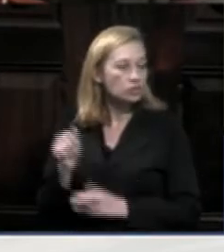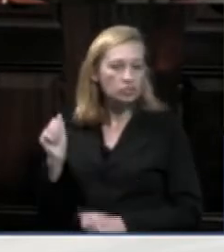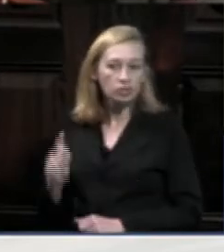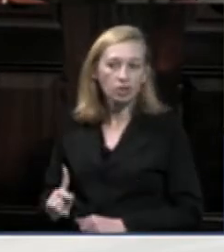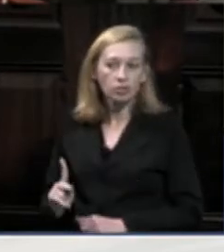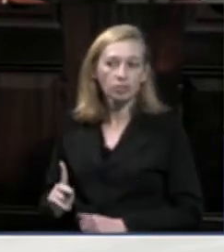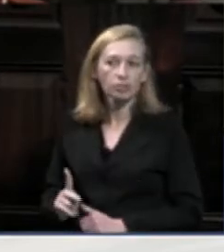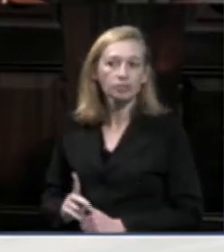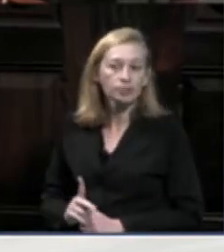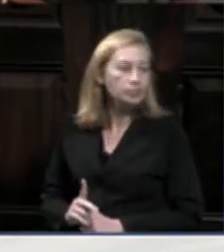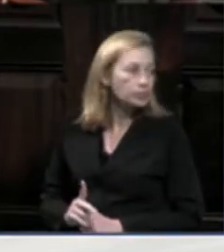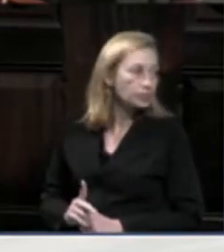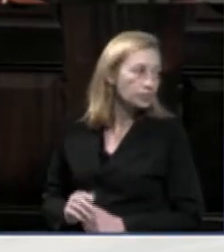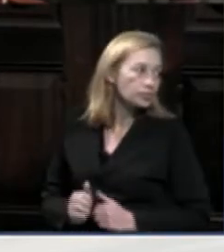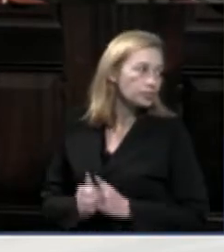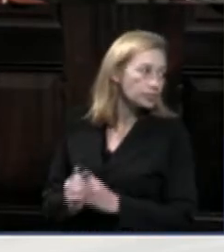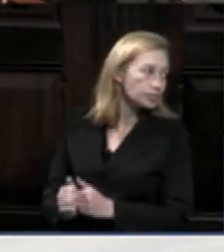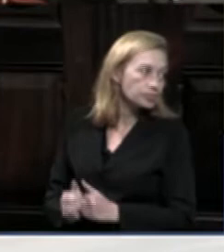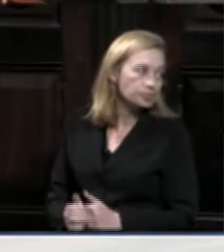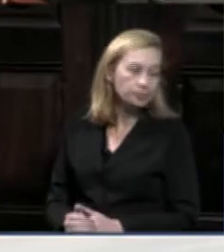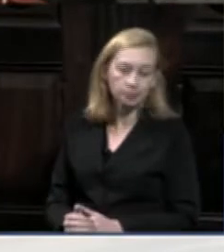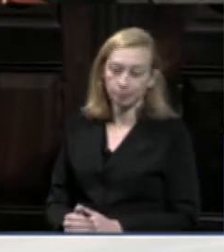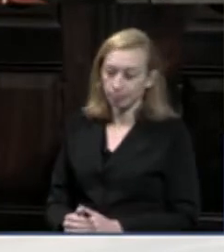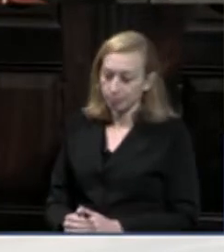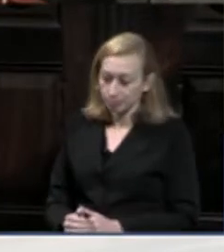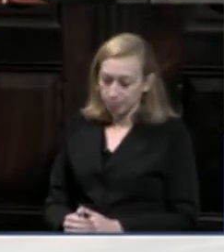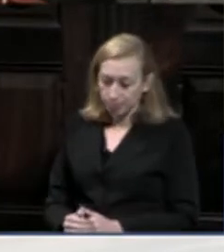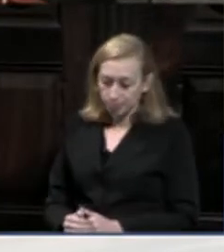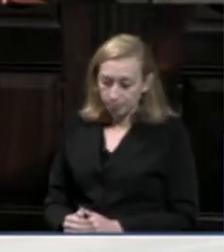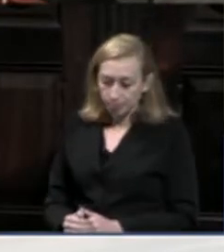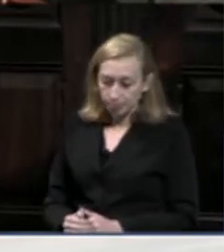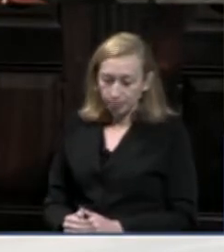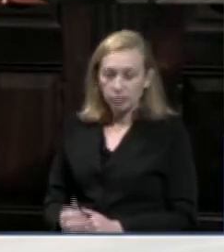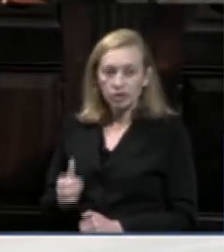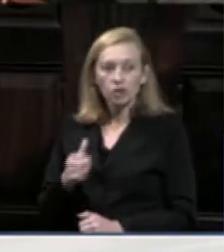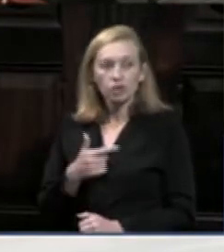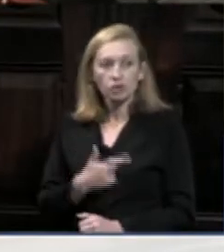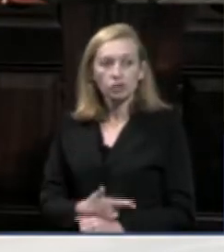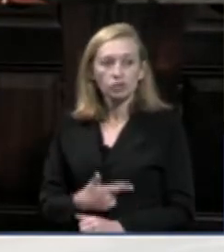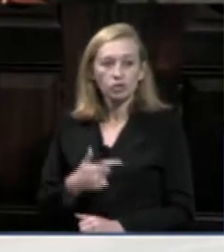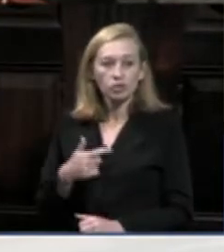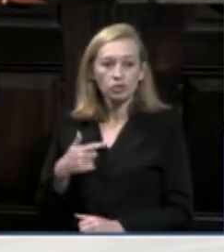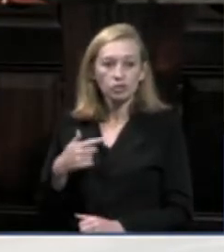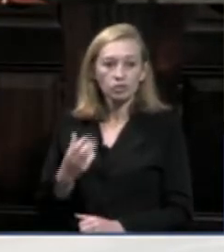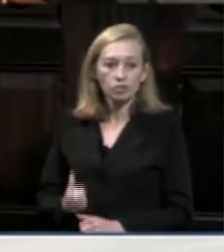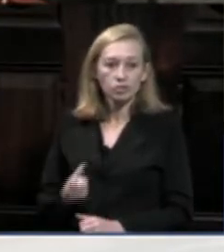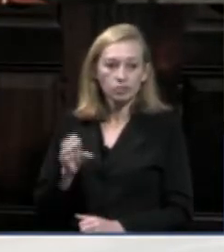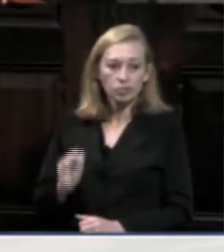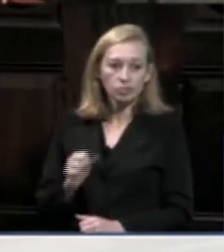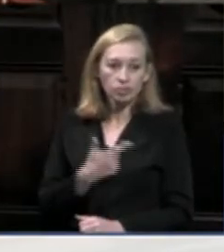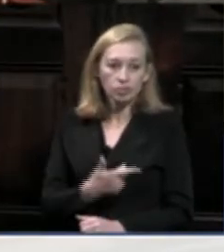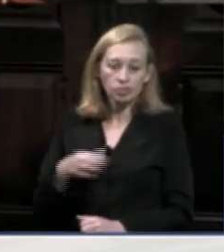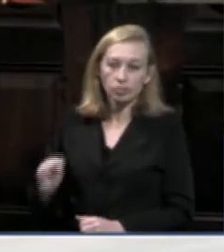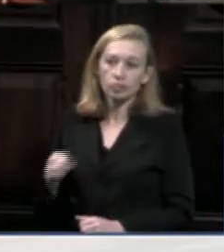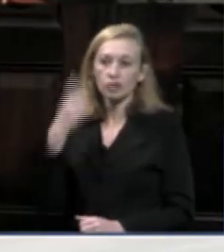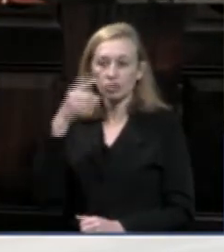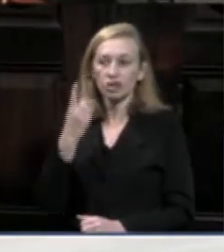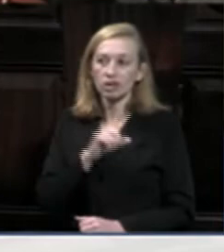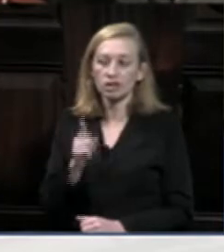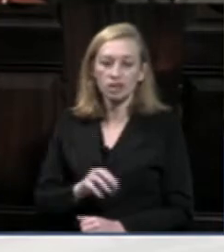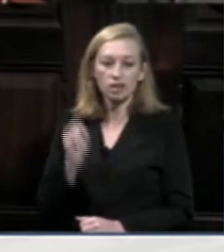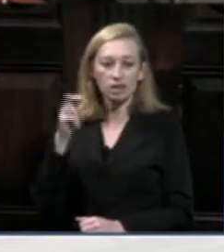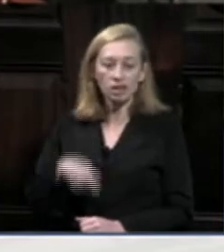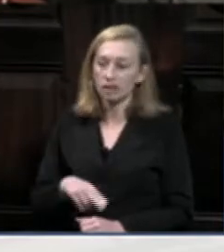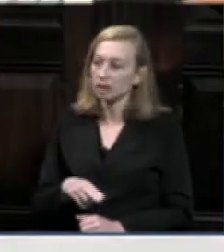estão, aprovado, vai a publicação. Indicação legislativa 268/2018, de autoria da deputada Zeidan Lula,